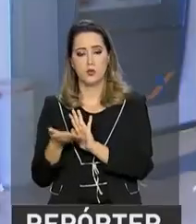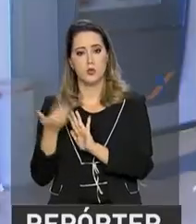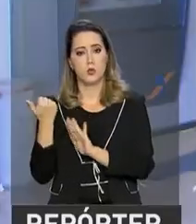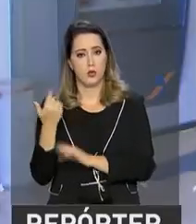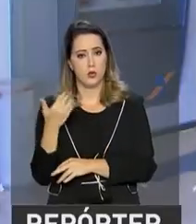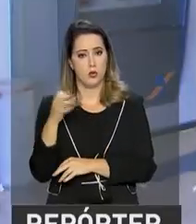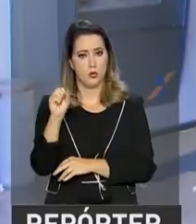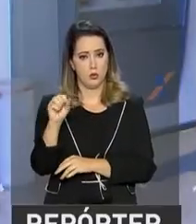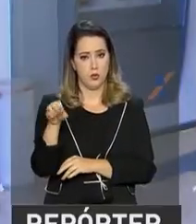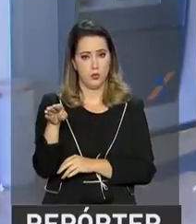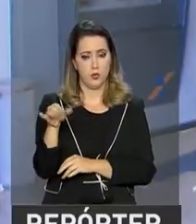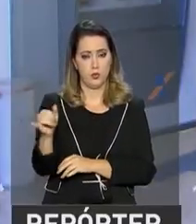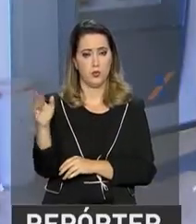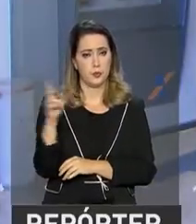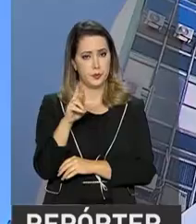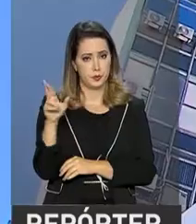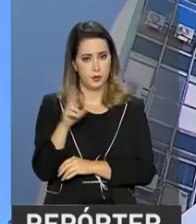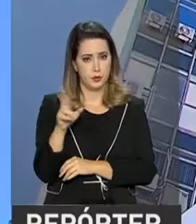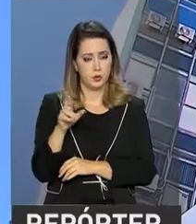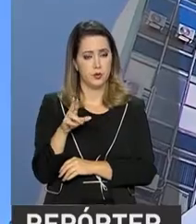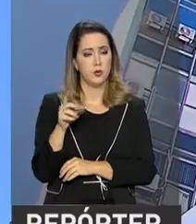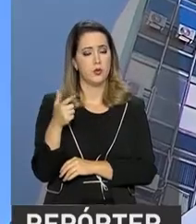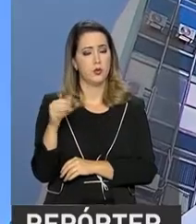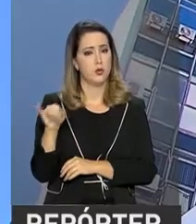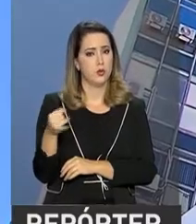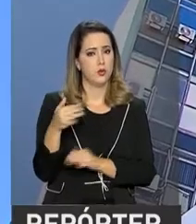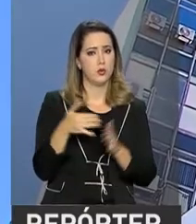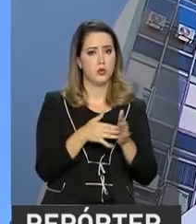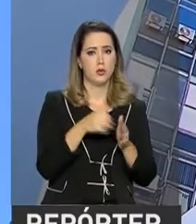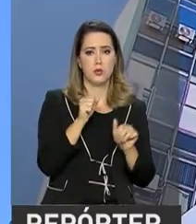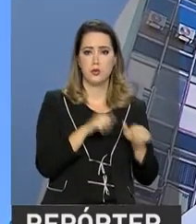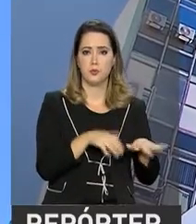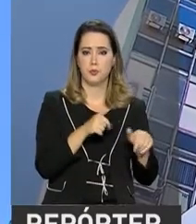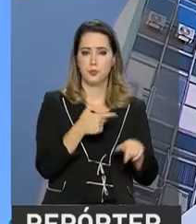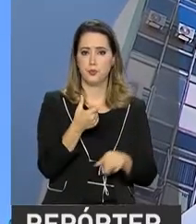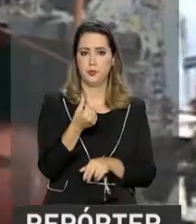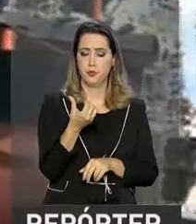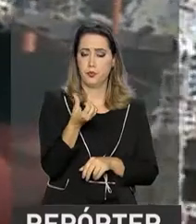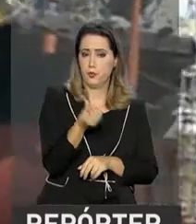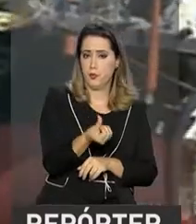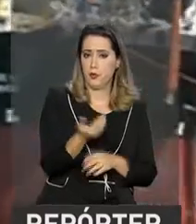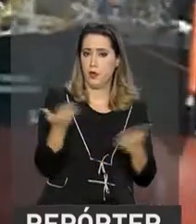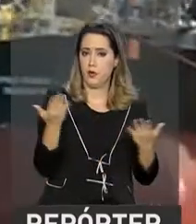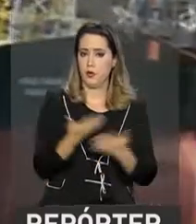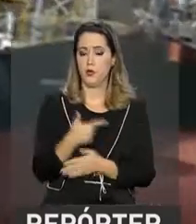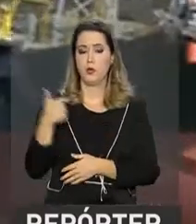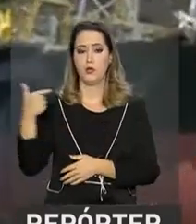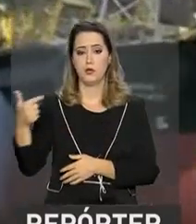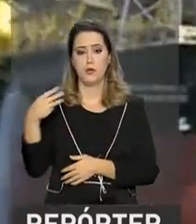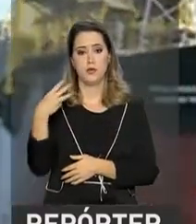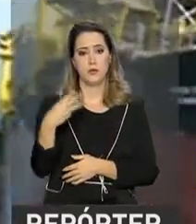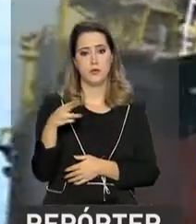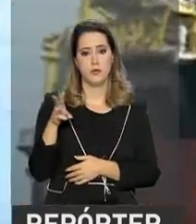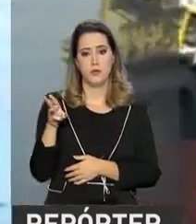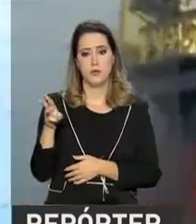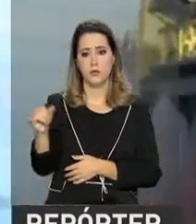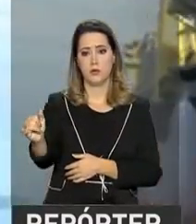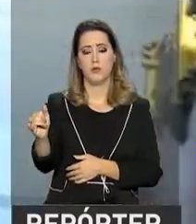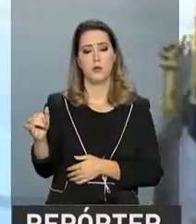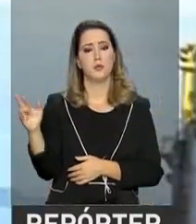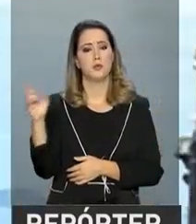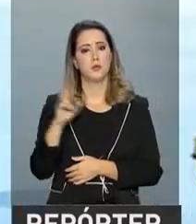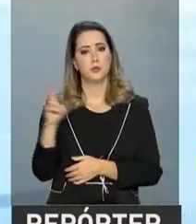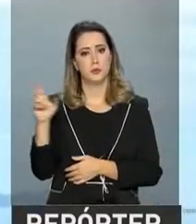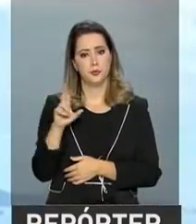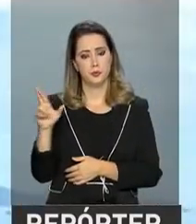bilhões e 700 milhões de reais de janeiro a setembro de 2016 para 23 bilhões e duzentos